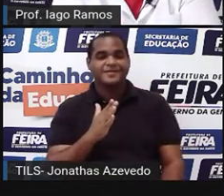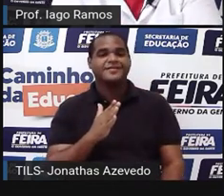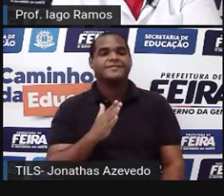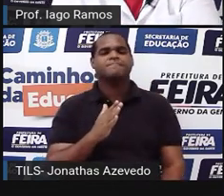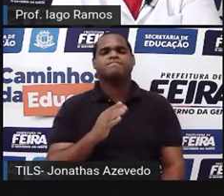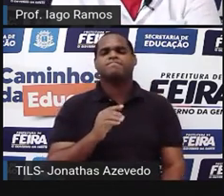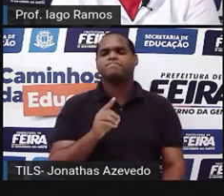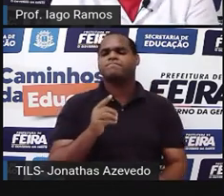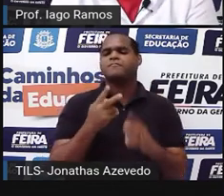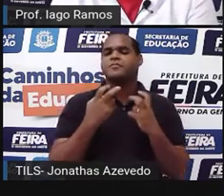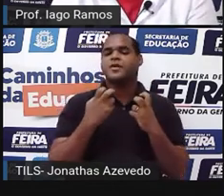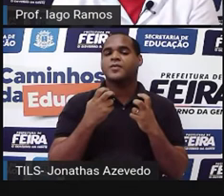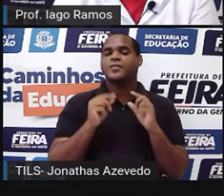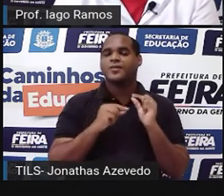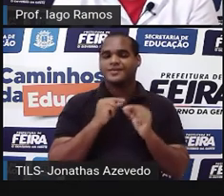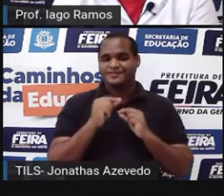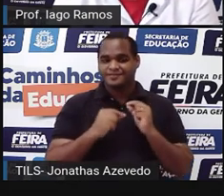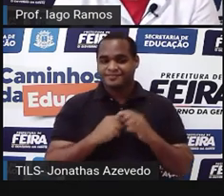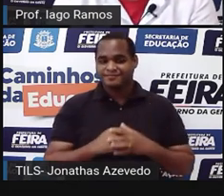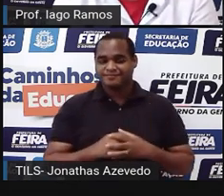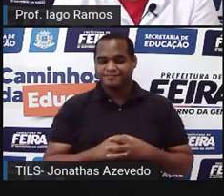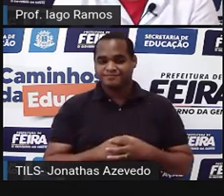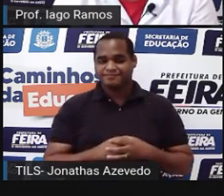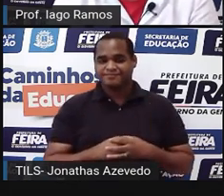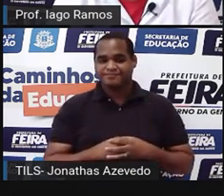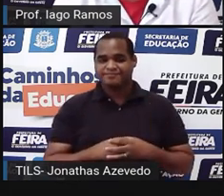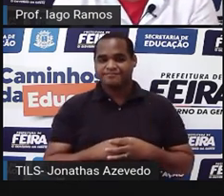O que é que você percebeu?